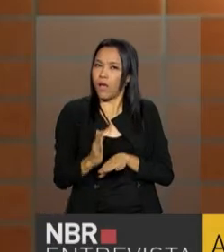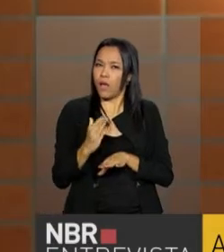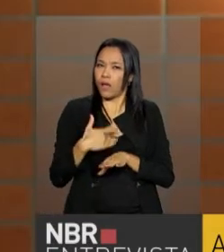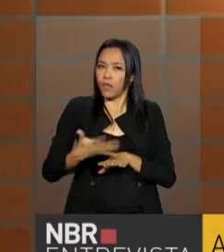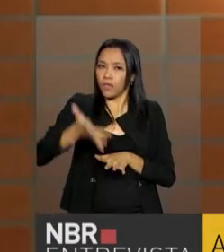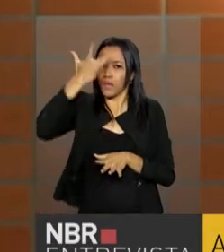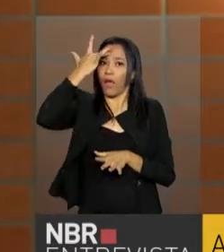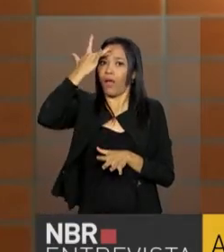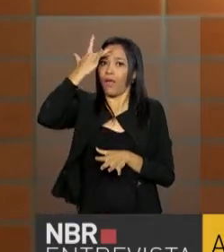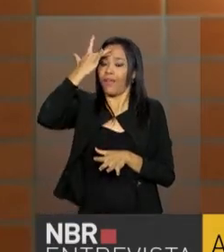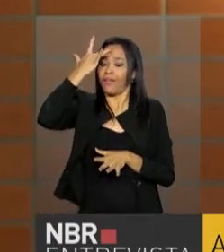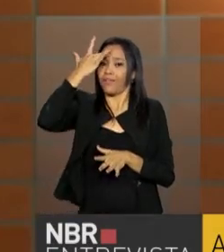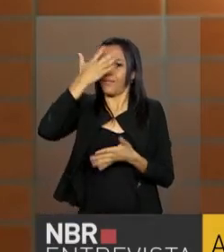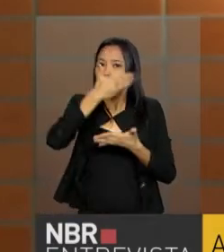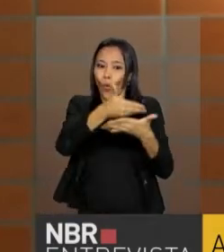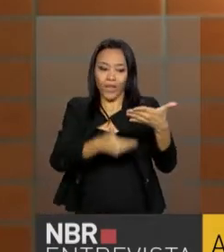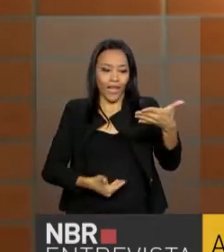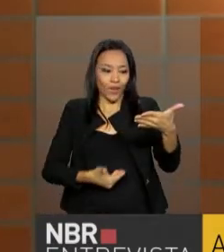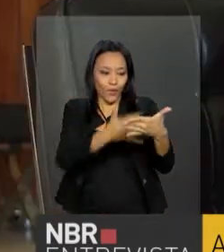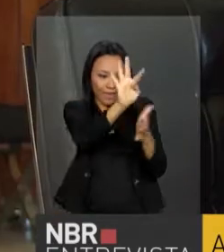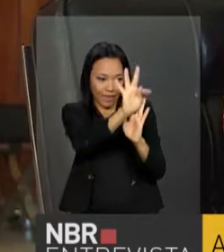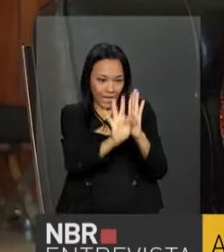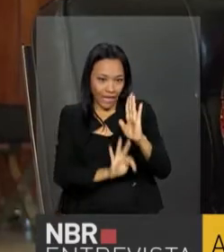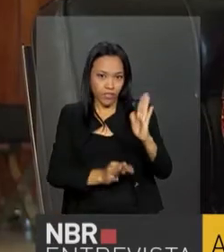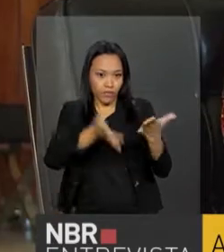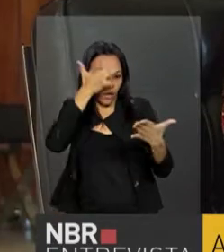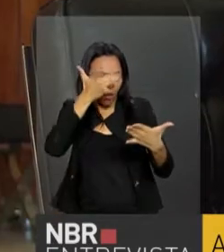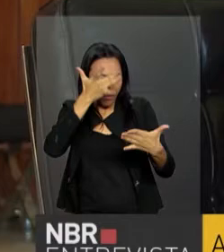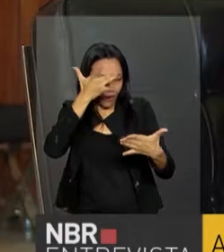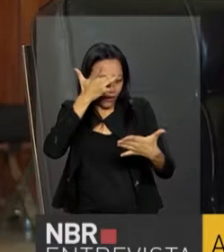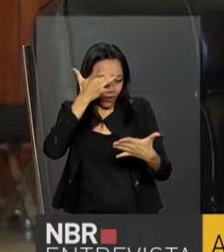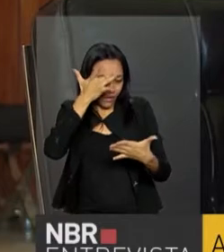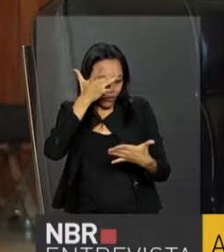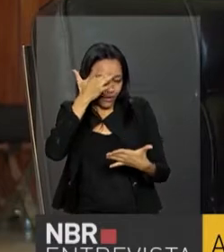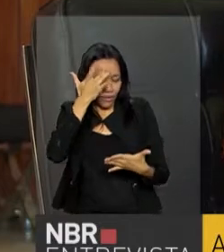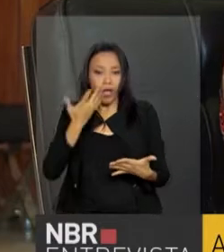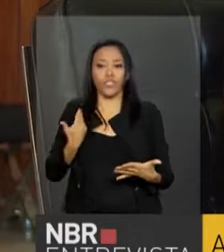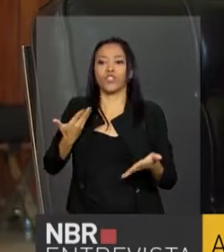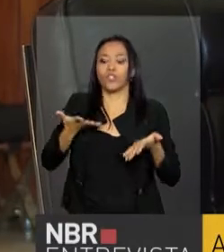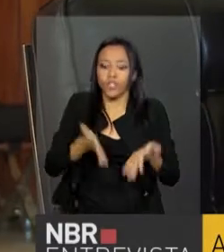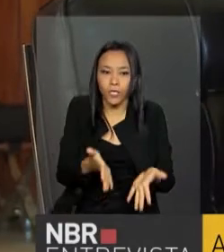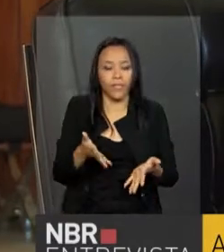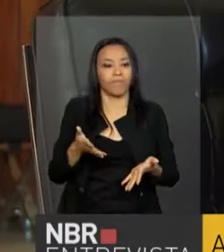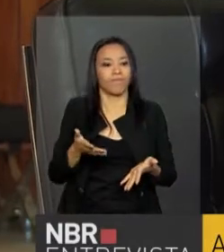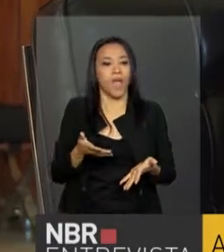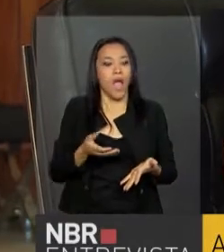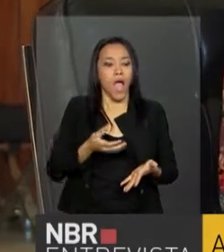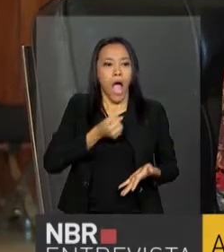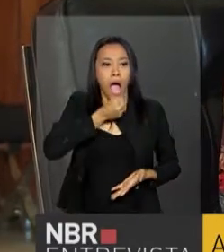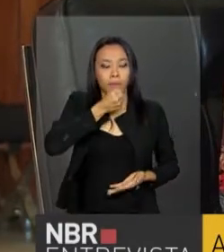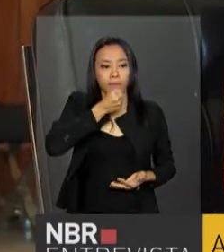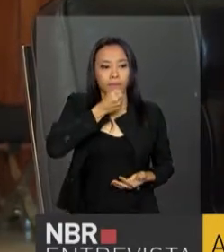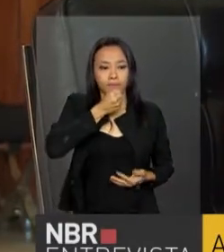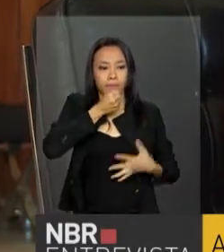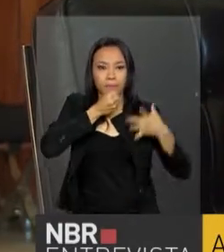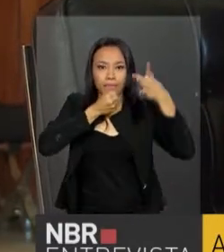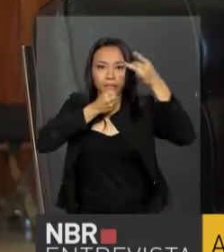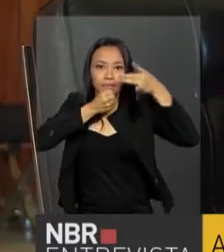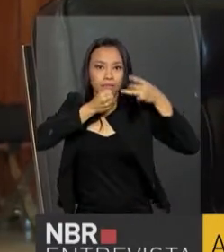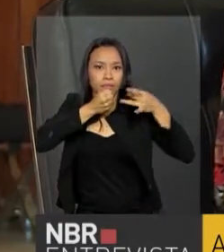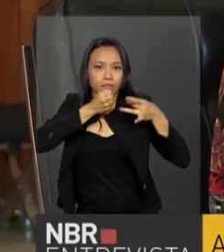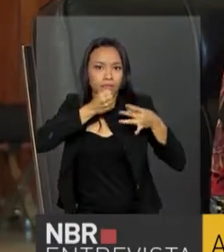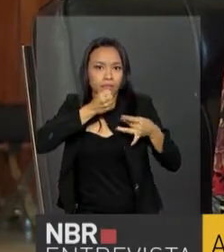decora a peça e o roteiro, todas as entradas, porque você chega lá, na hora, e tem que descrever um